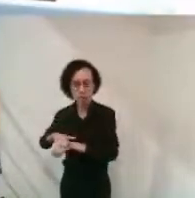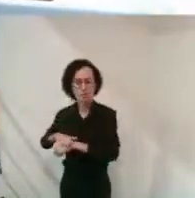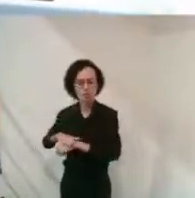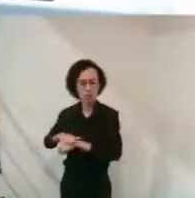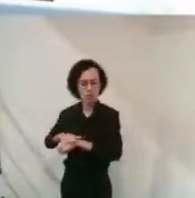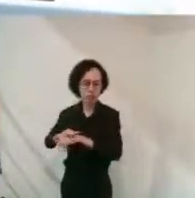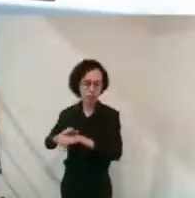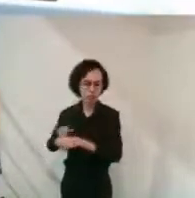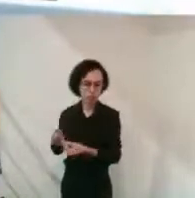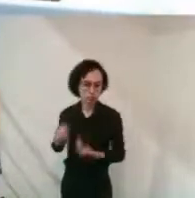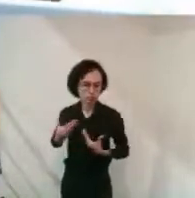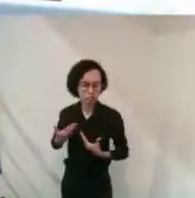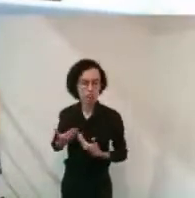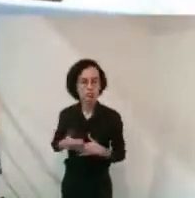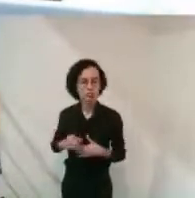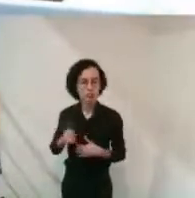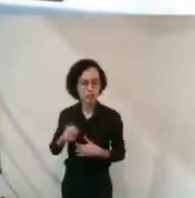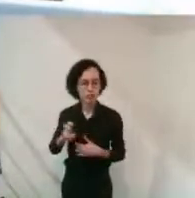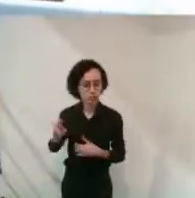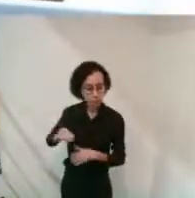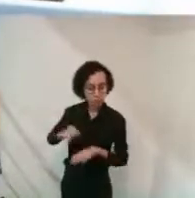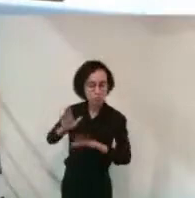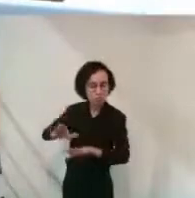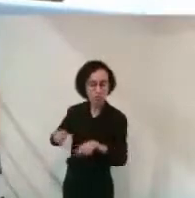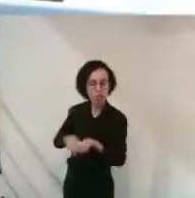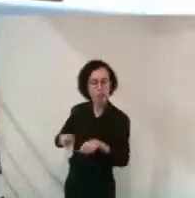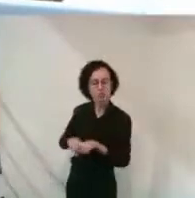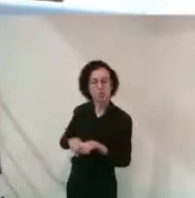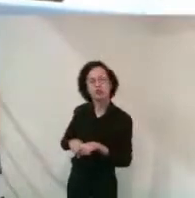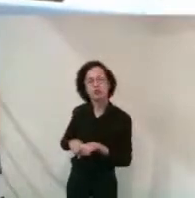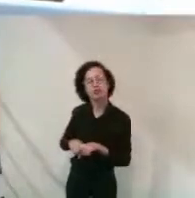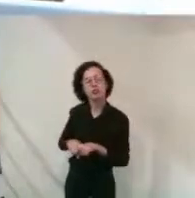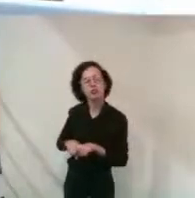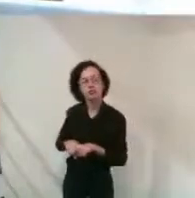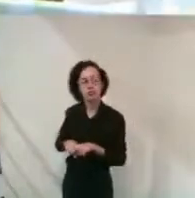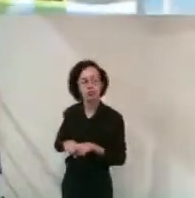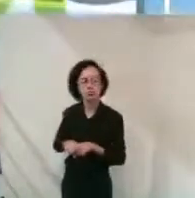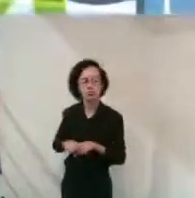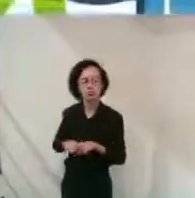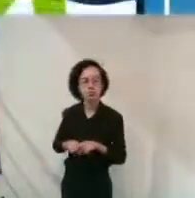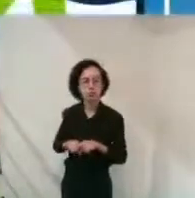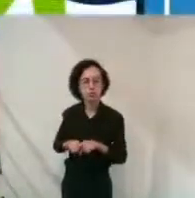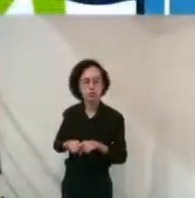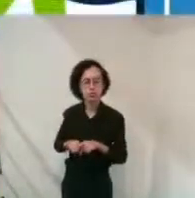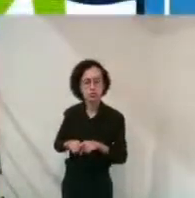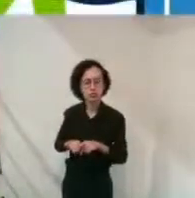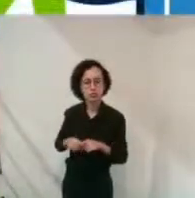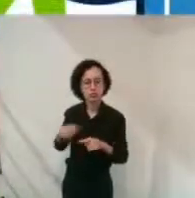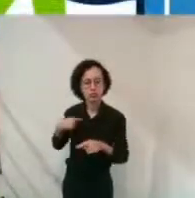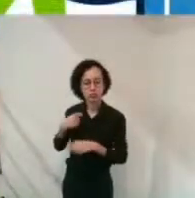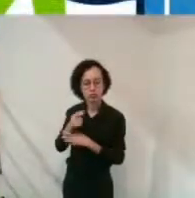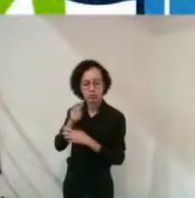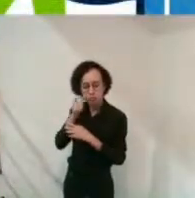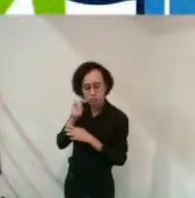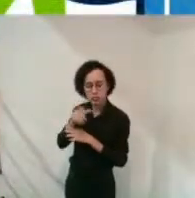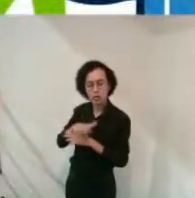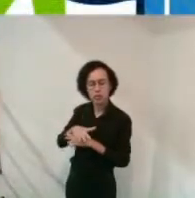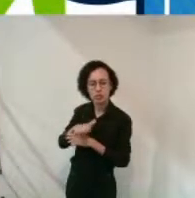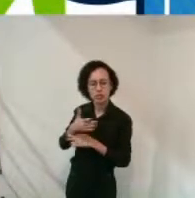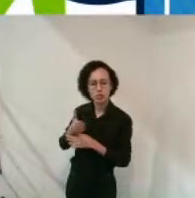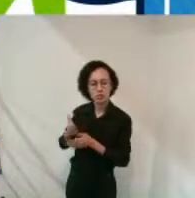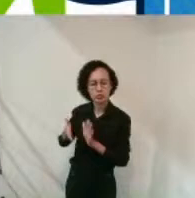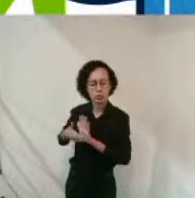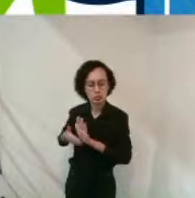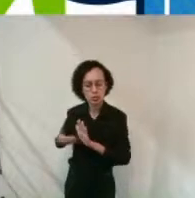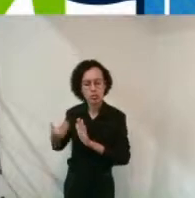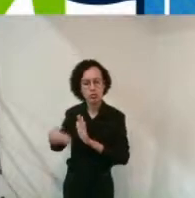nos foi disponibilizado, mas, sobretudo, também pela intenção proposital de criar